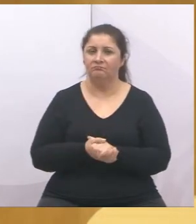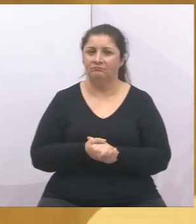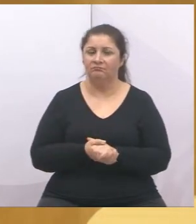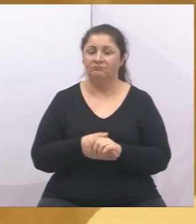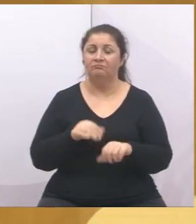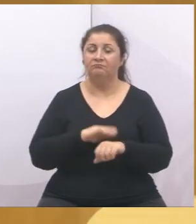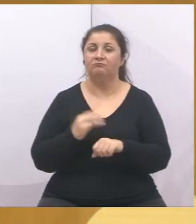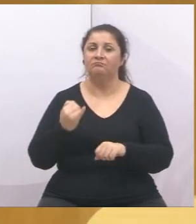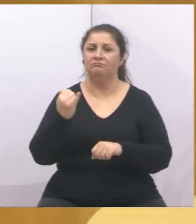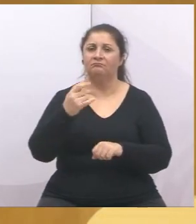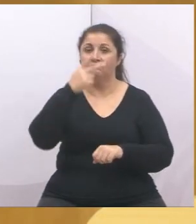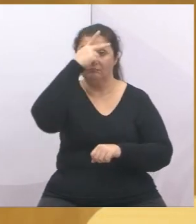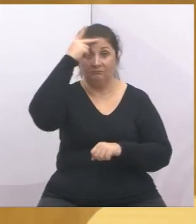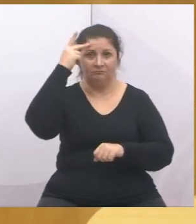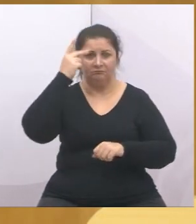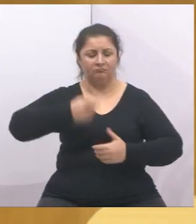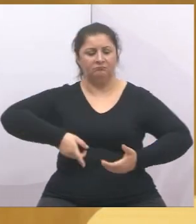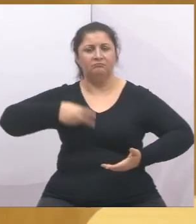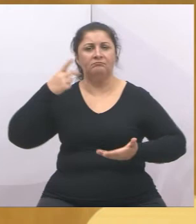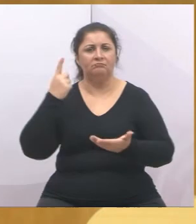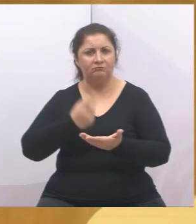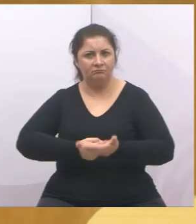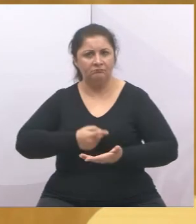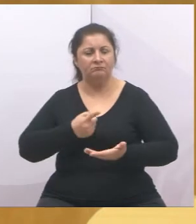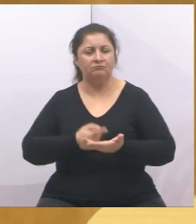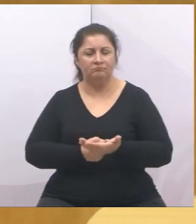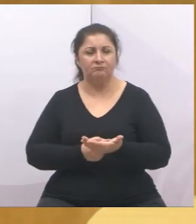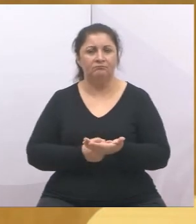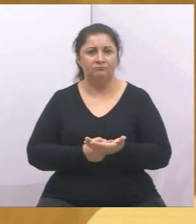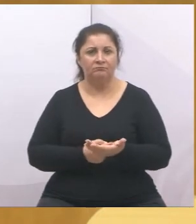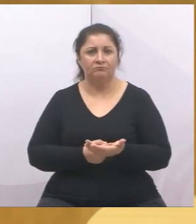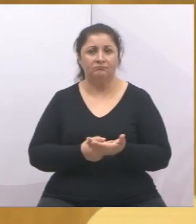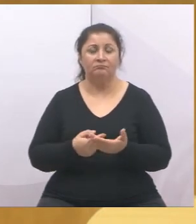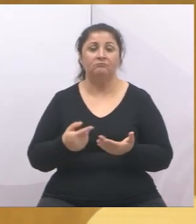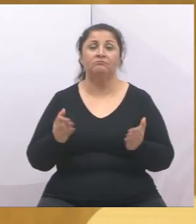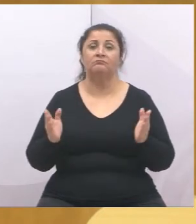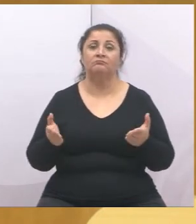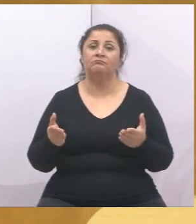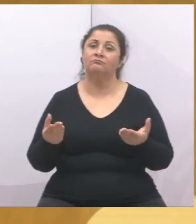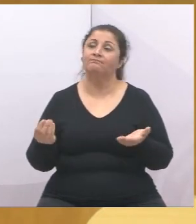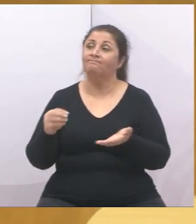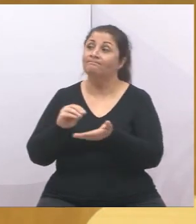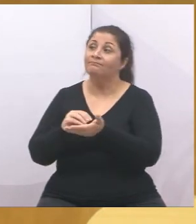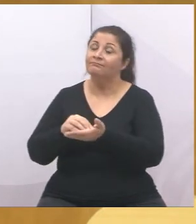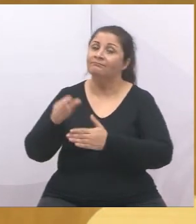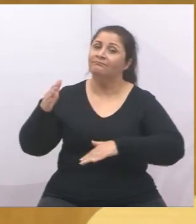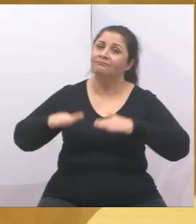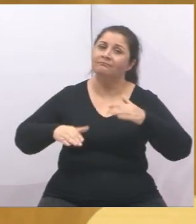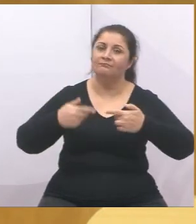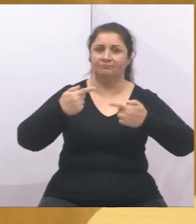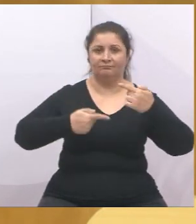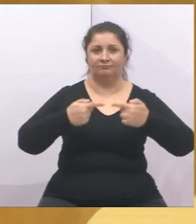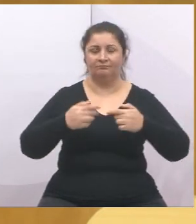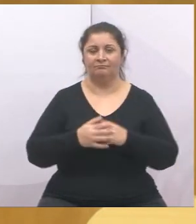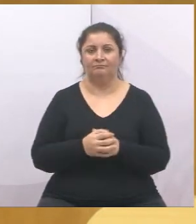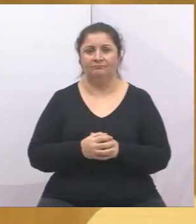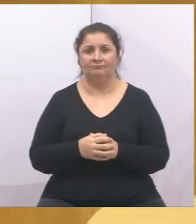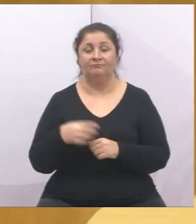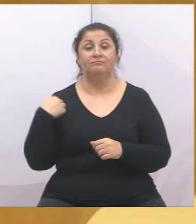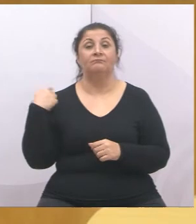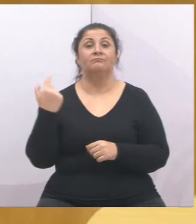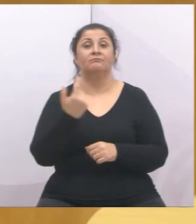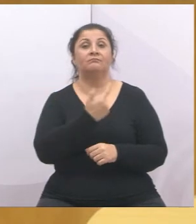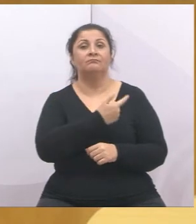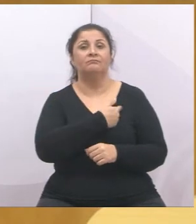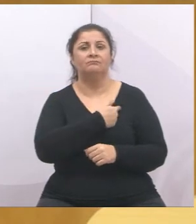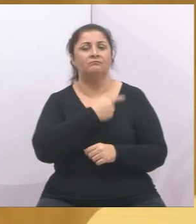pessoa comprometida com aquilo que hoje, muitas vezes, falta na política, que é a gente colocar